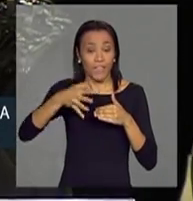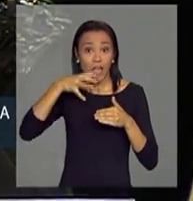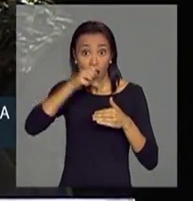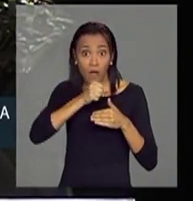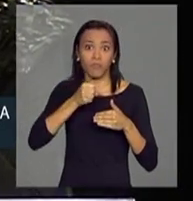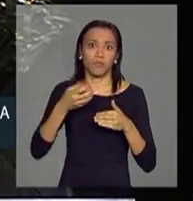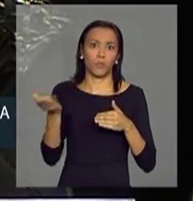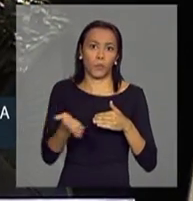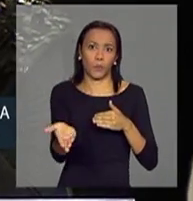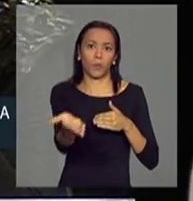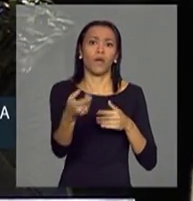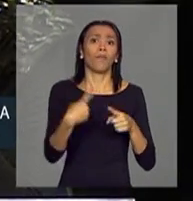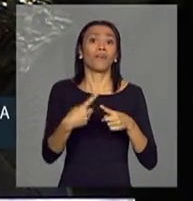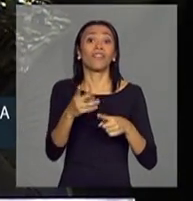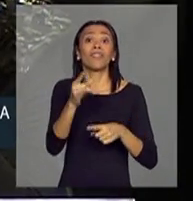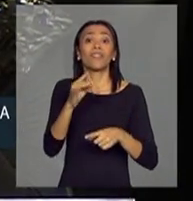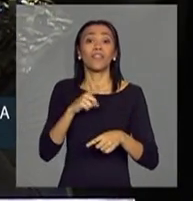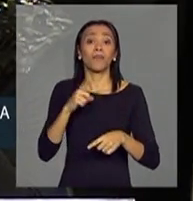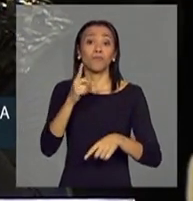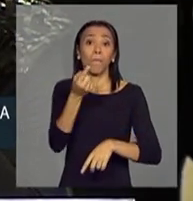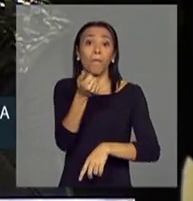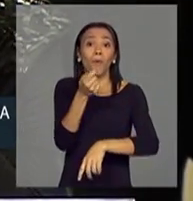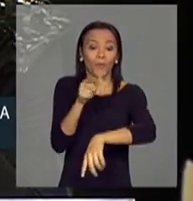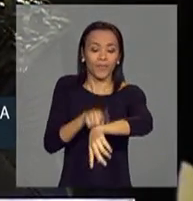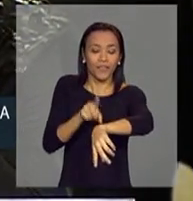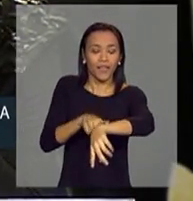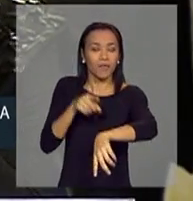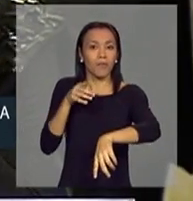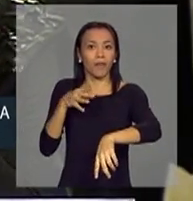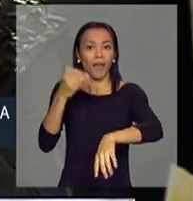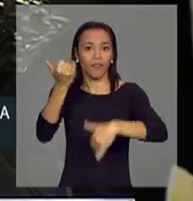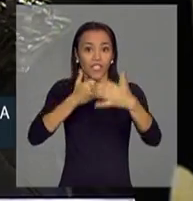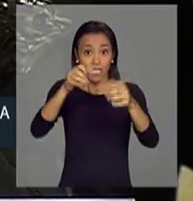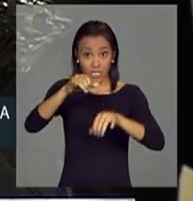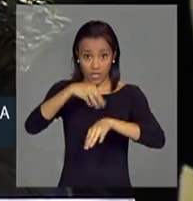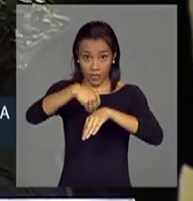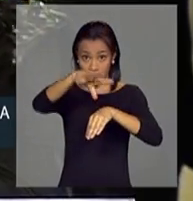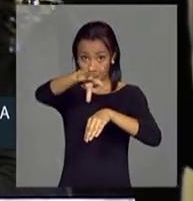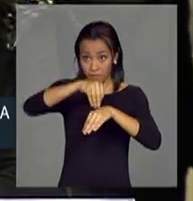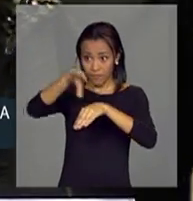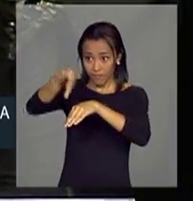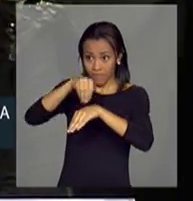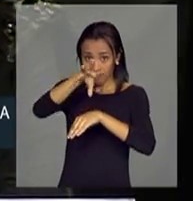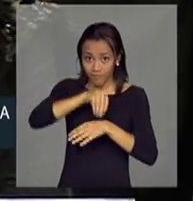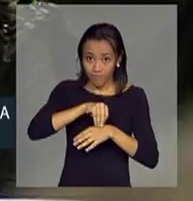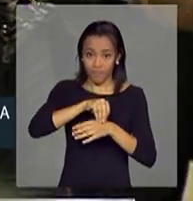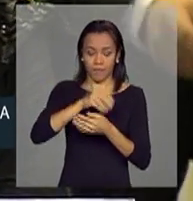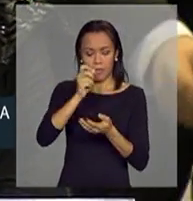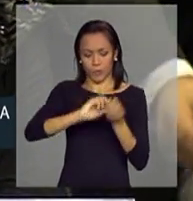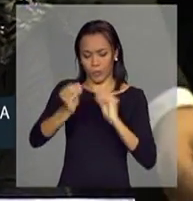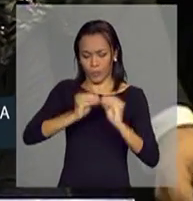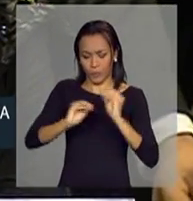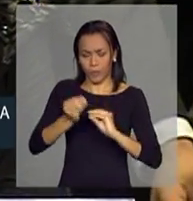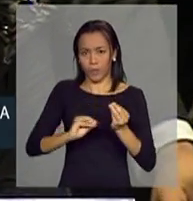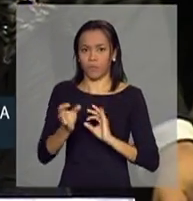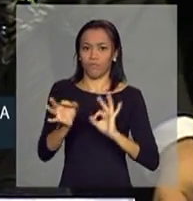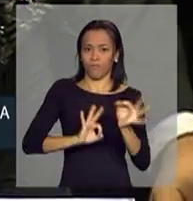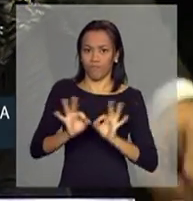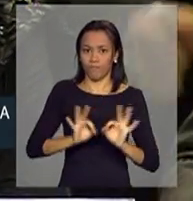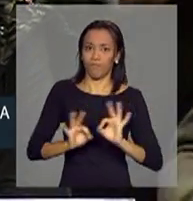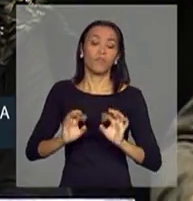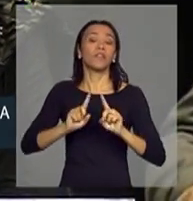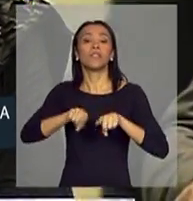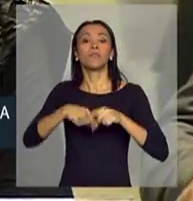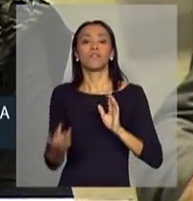porque temos pouco tempo para ouvir, para digerir, para analisar esses depoimentos e depois incluí-los em